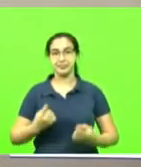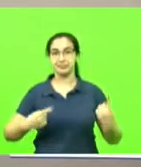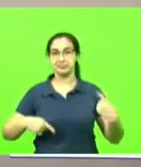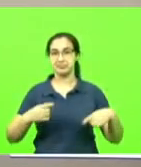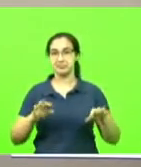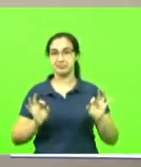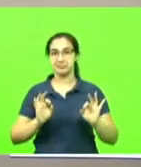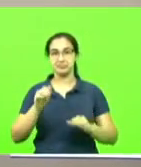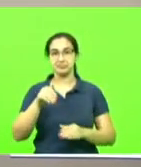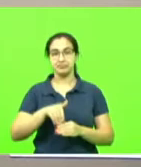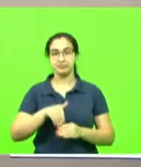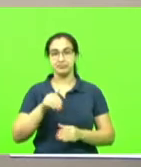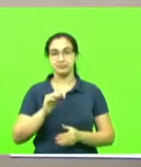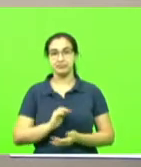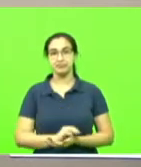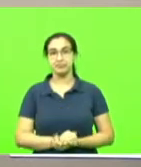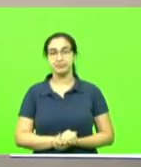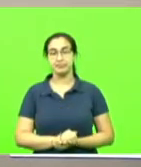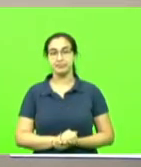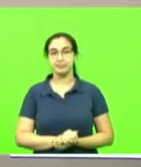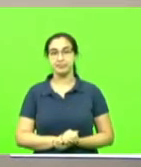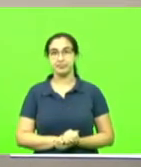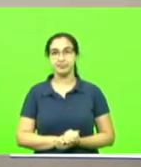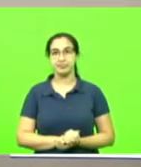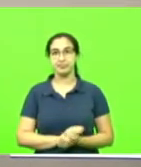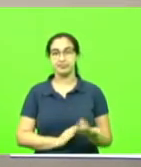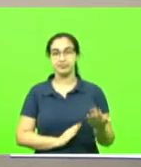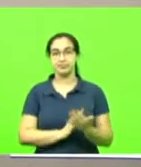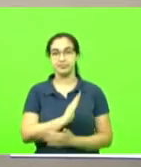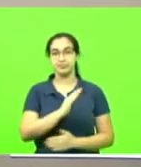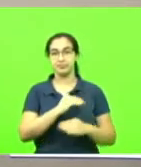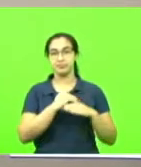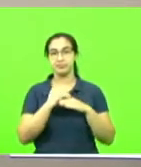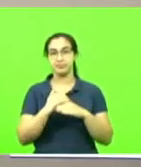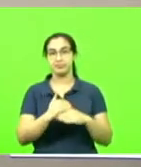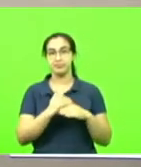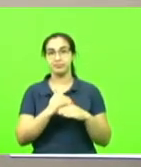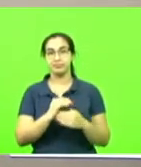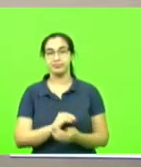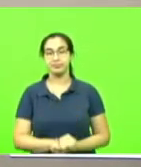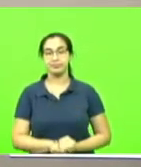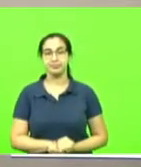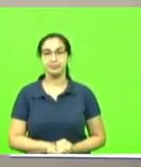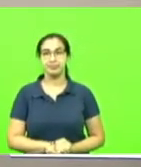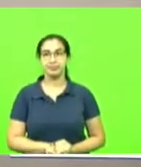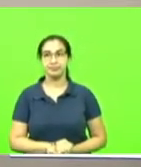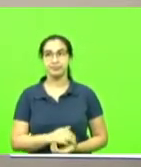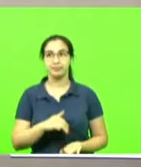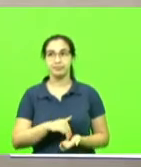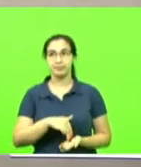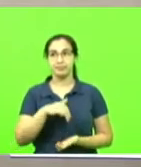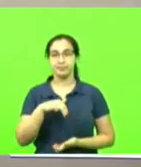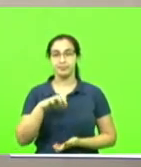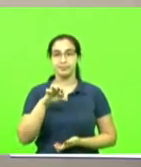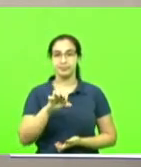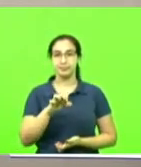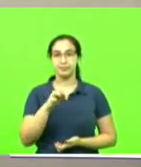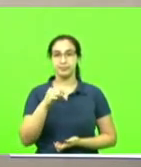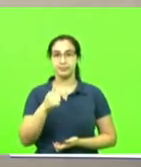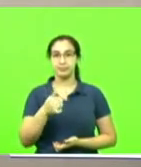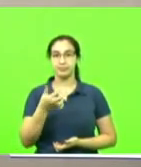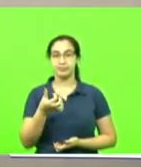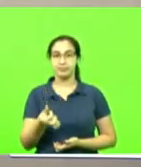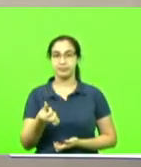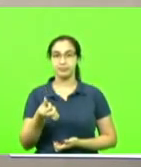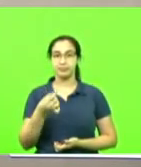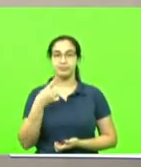Não havendo quem queira discutir, em votação. Aprovado por unanimidade. Moção número 976, deputado